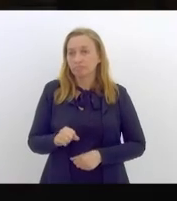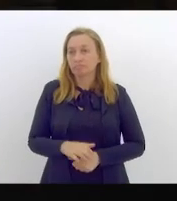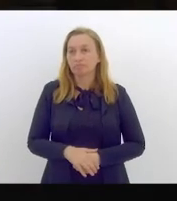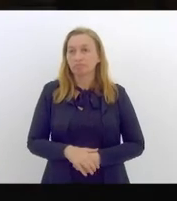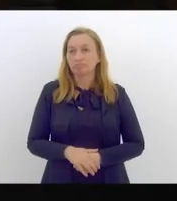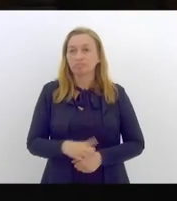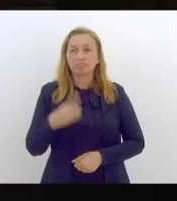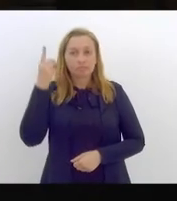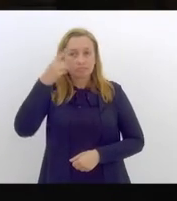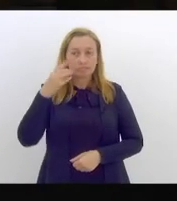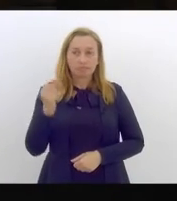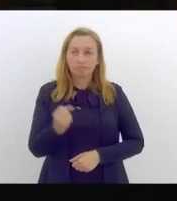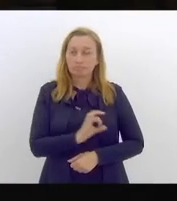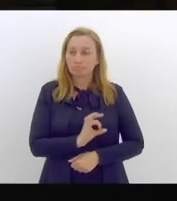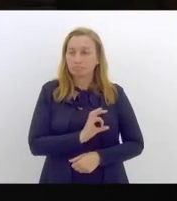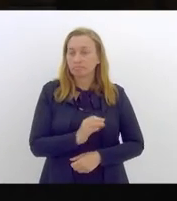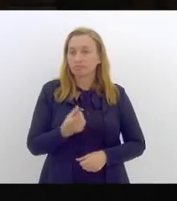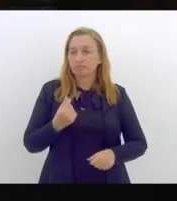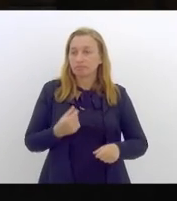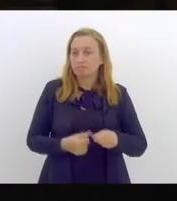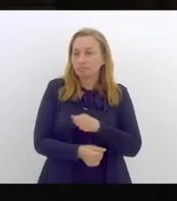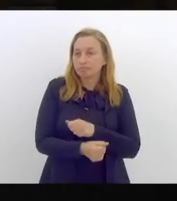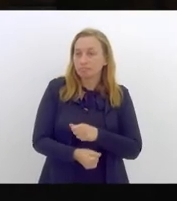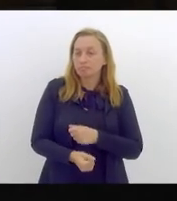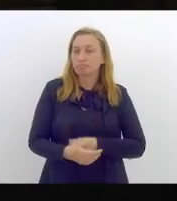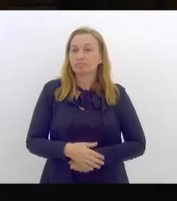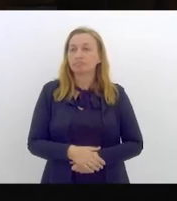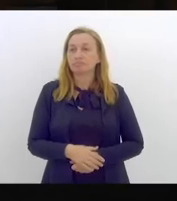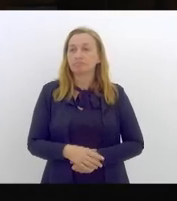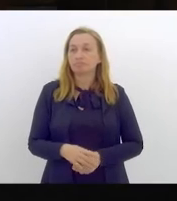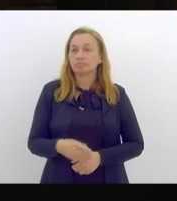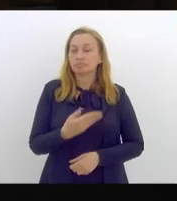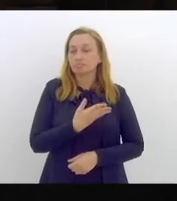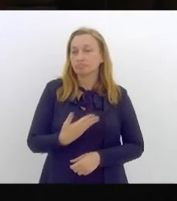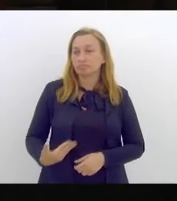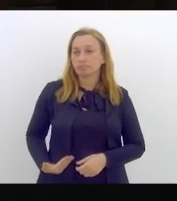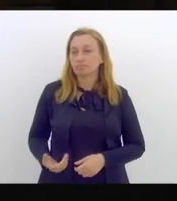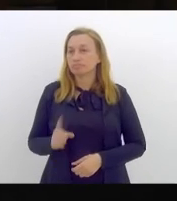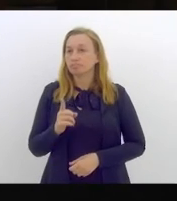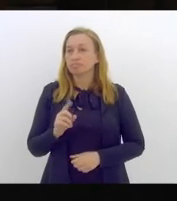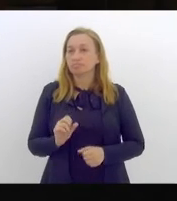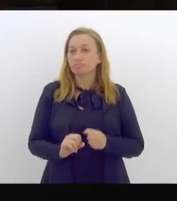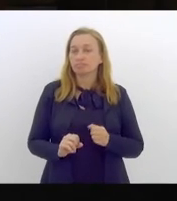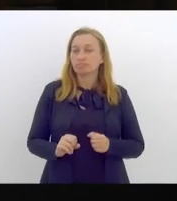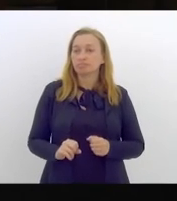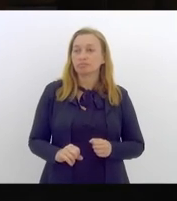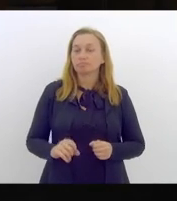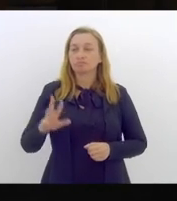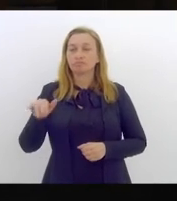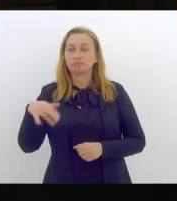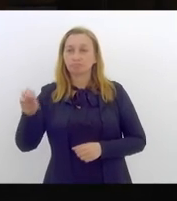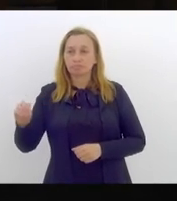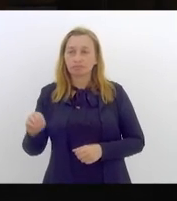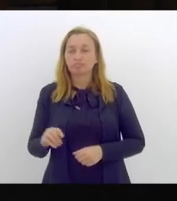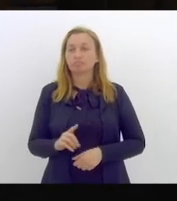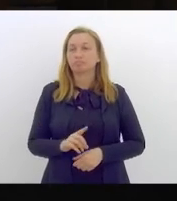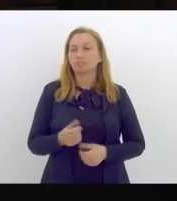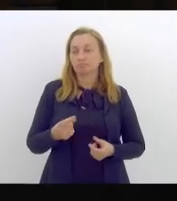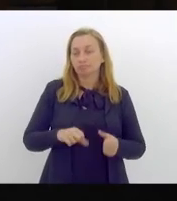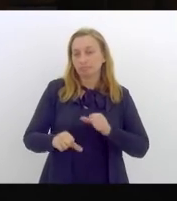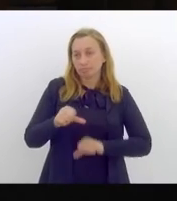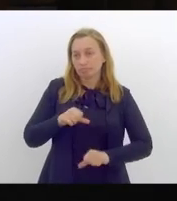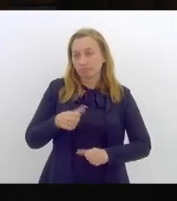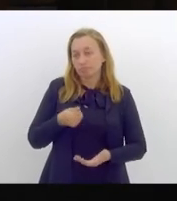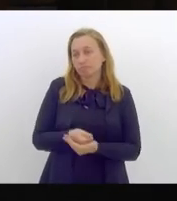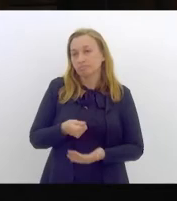claro, deputada Marta Rocha. Então, esse investimento em políticas públicas não é feito por parte da União, muito pelo contrário, é